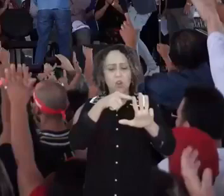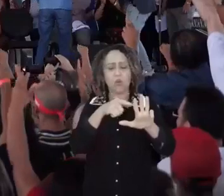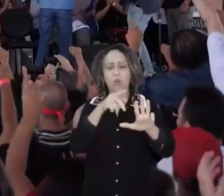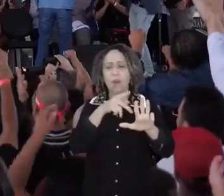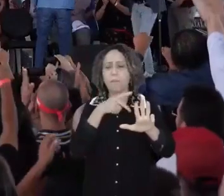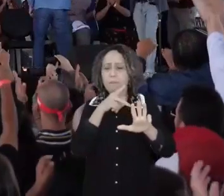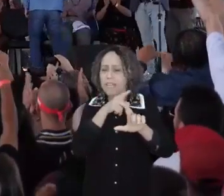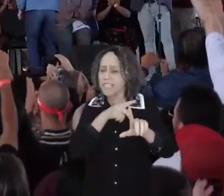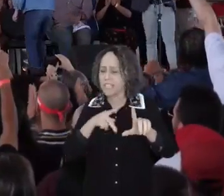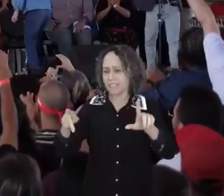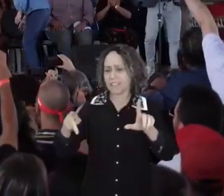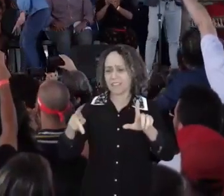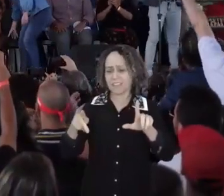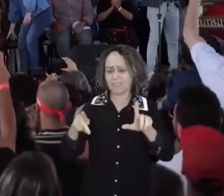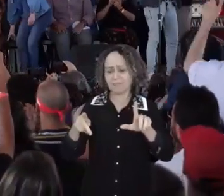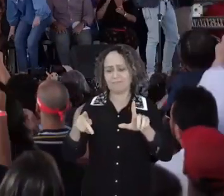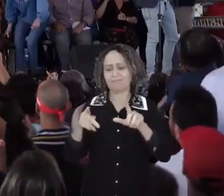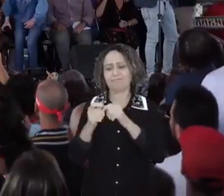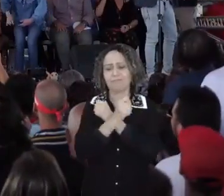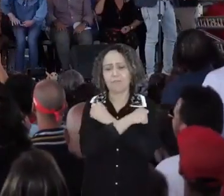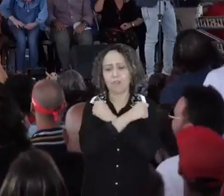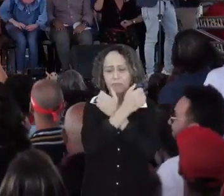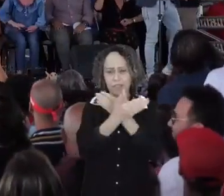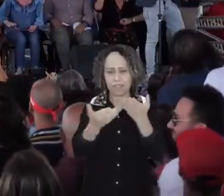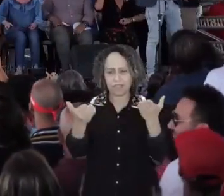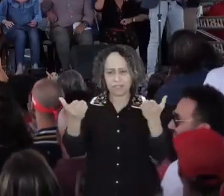Obrigado, Gleisi. Obrigado, obrigado, presidenta.